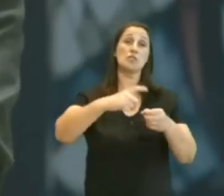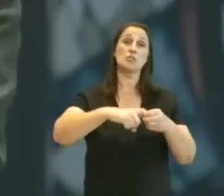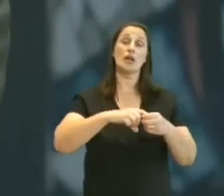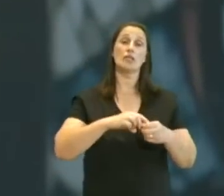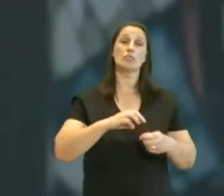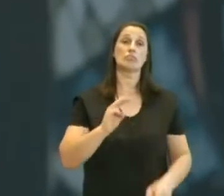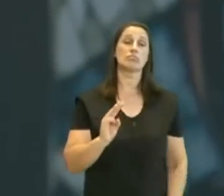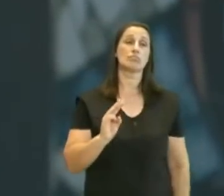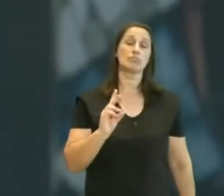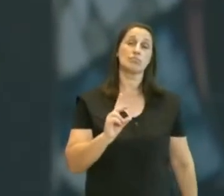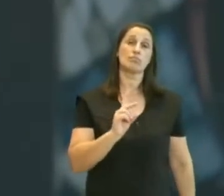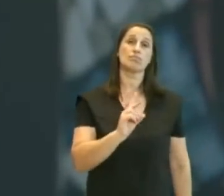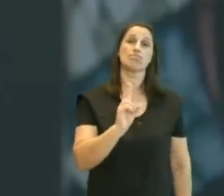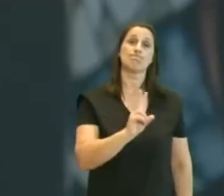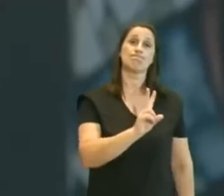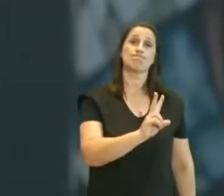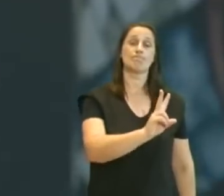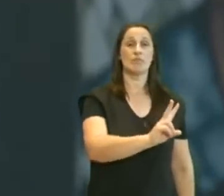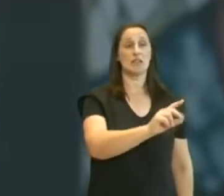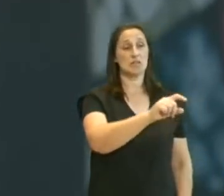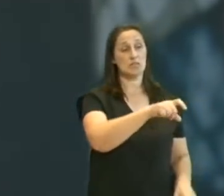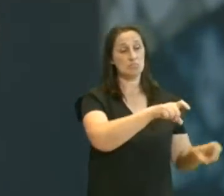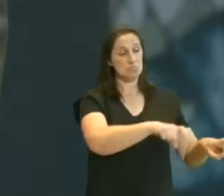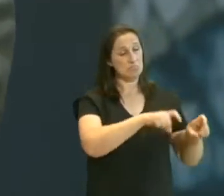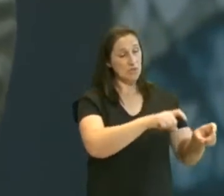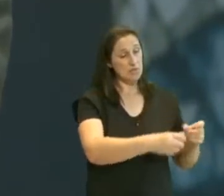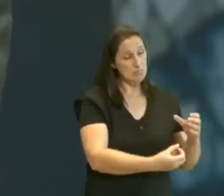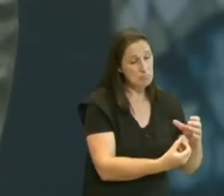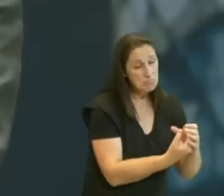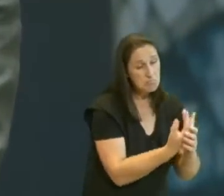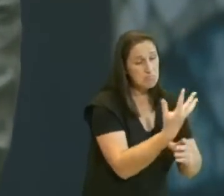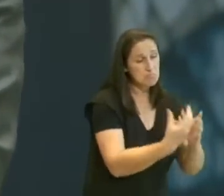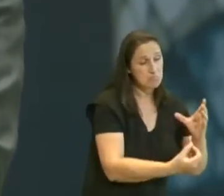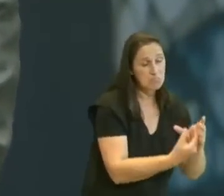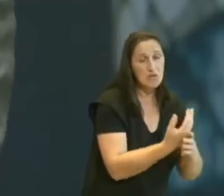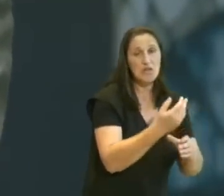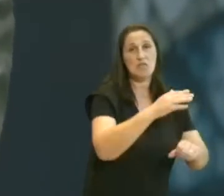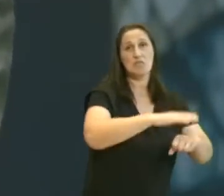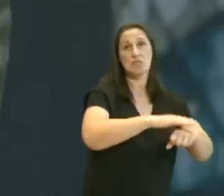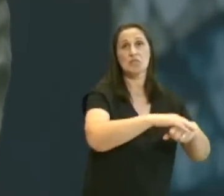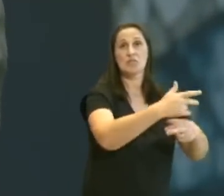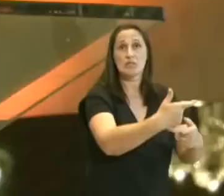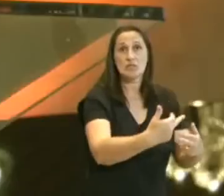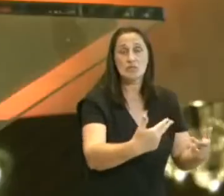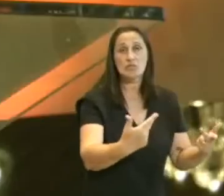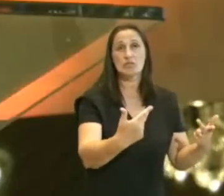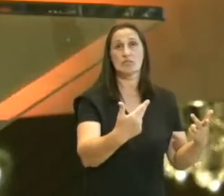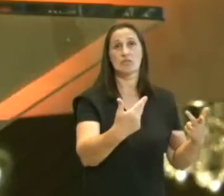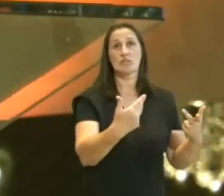nossa fazenda, vamos continuar plantando, vamos continuar fazendo as coisas que a gente fazia.